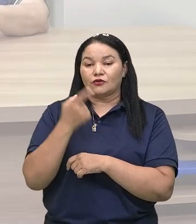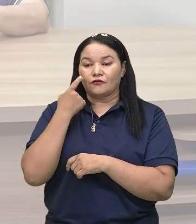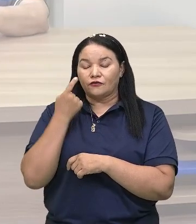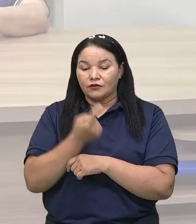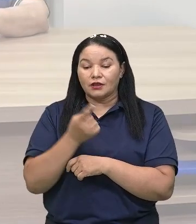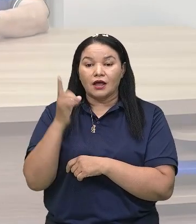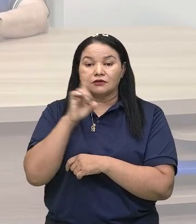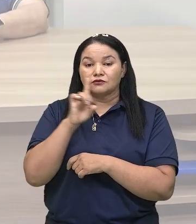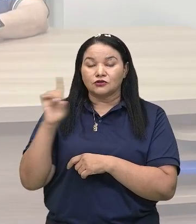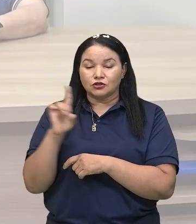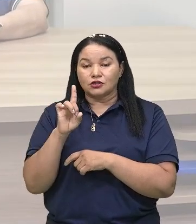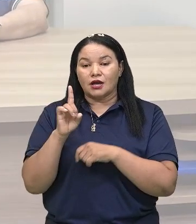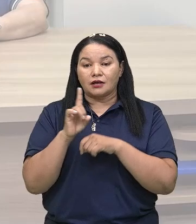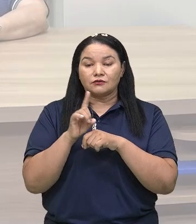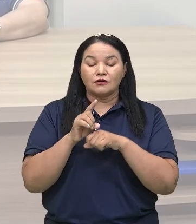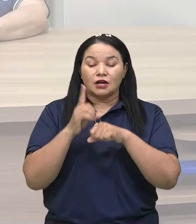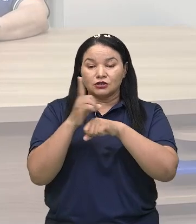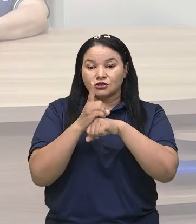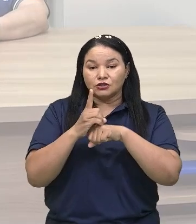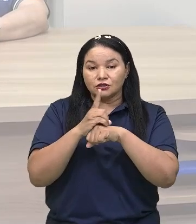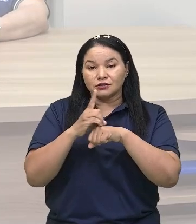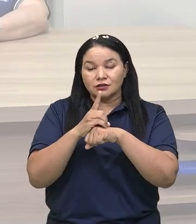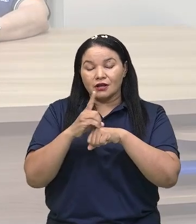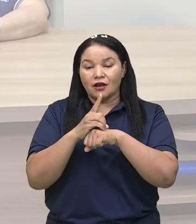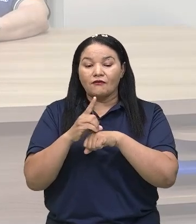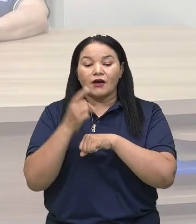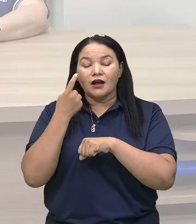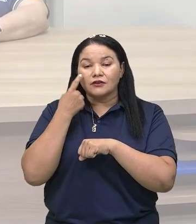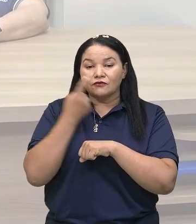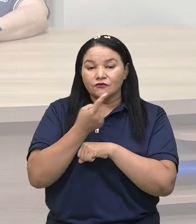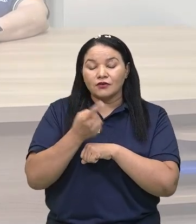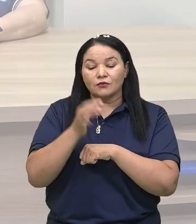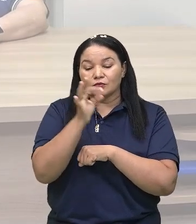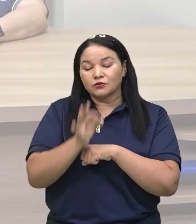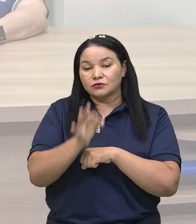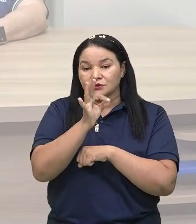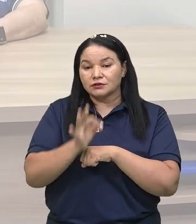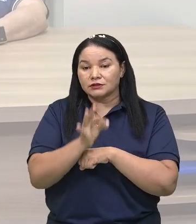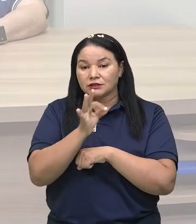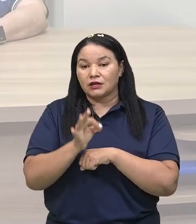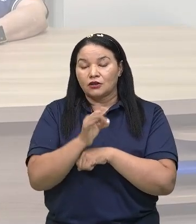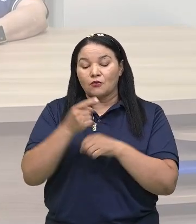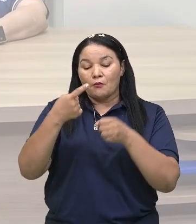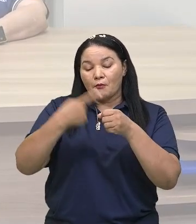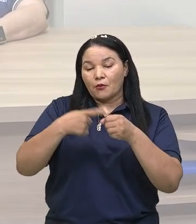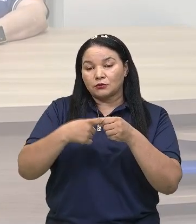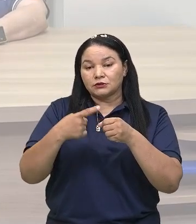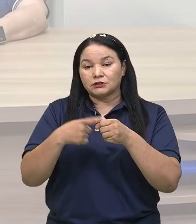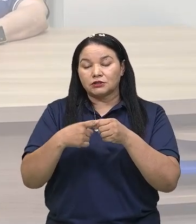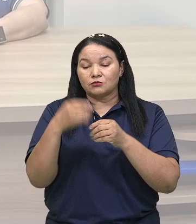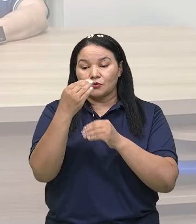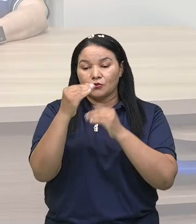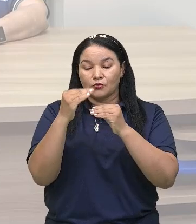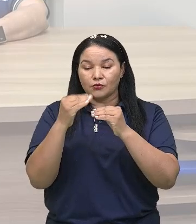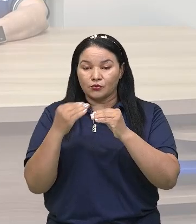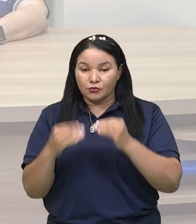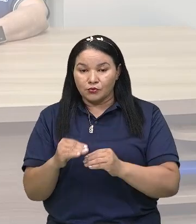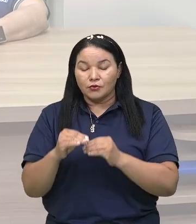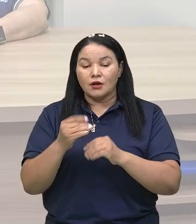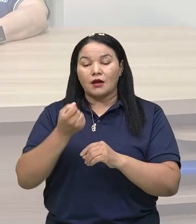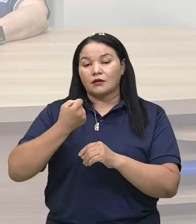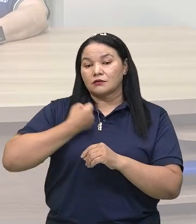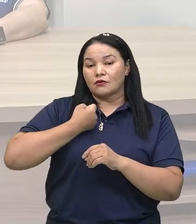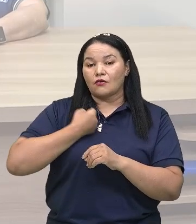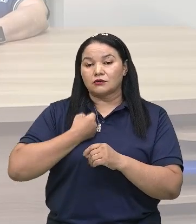Digital e a gente verifica qual é o percentual de lançamento de cada município, de cada turma. E